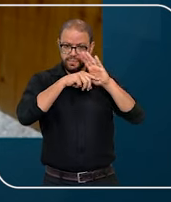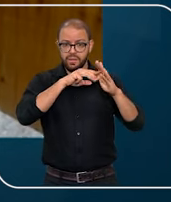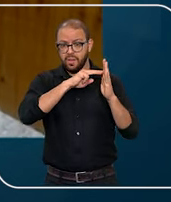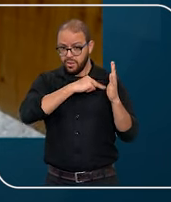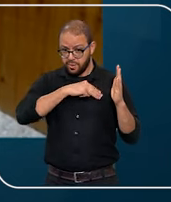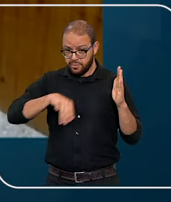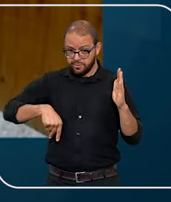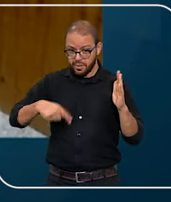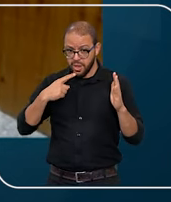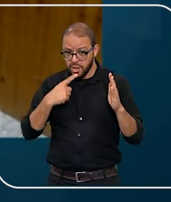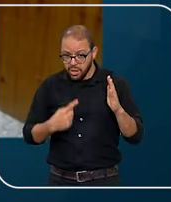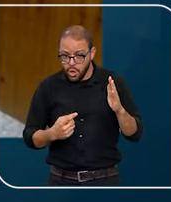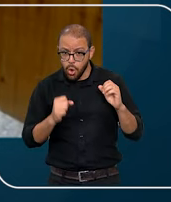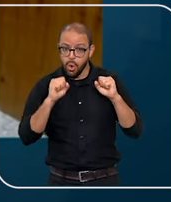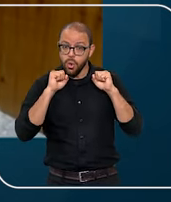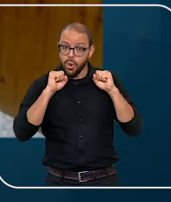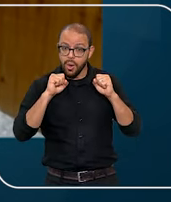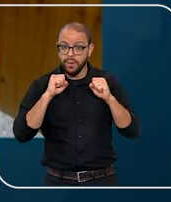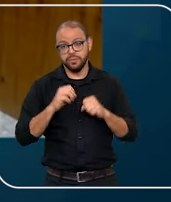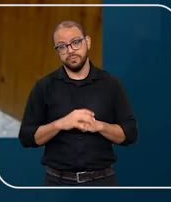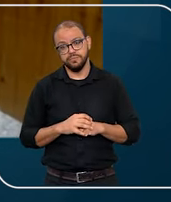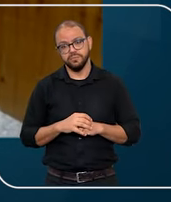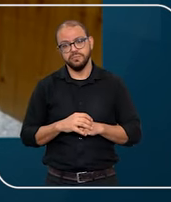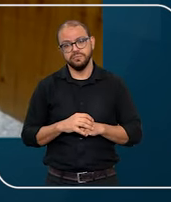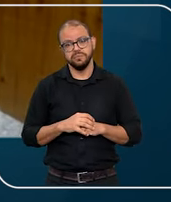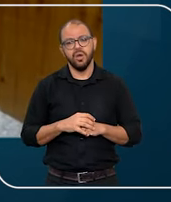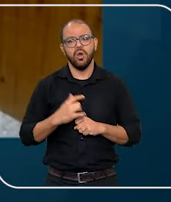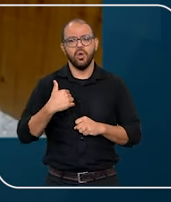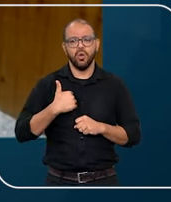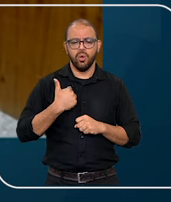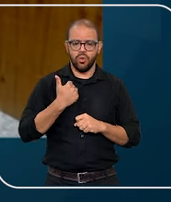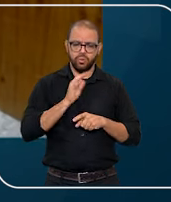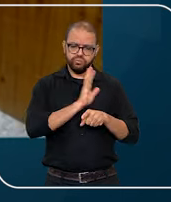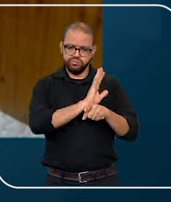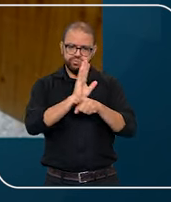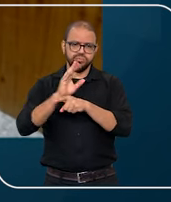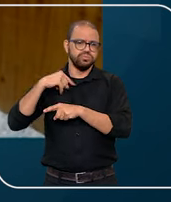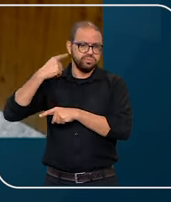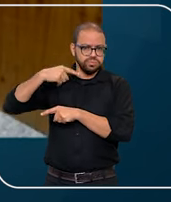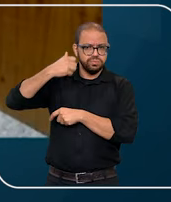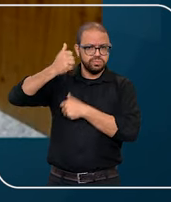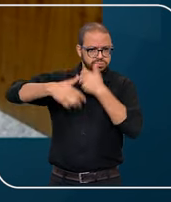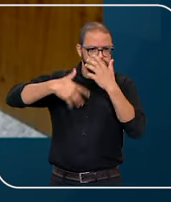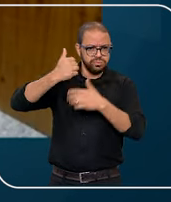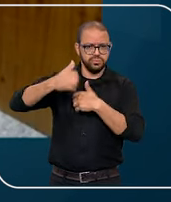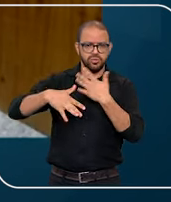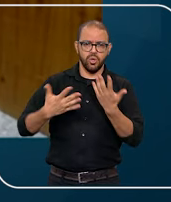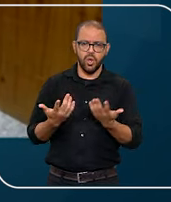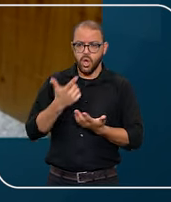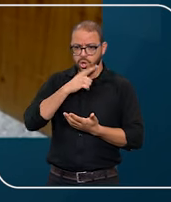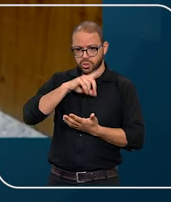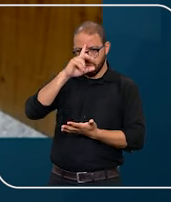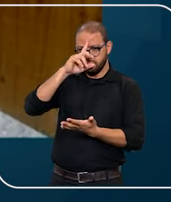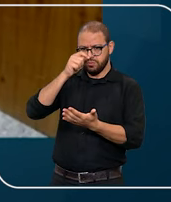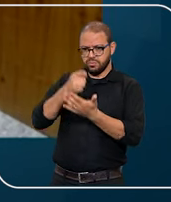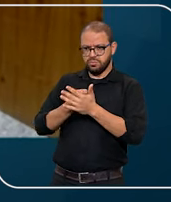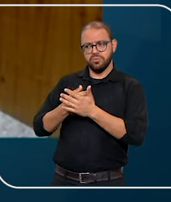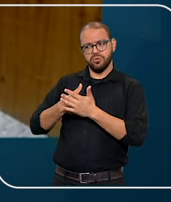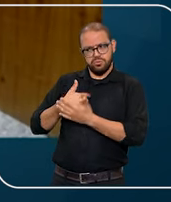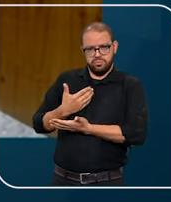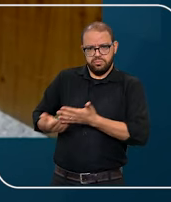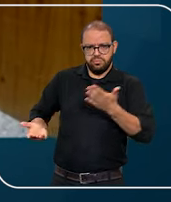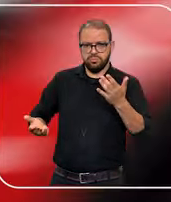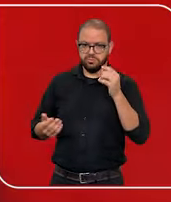a ministra observou que o condutor pôde, na medida do possível, exercer sua defesa, ainda que tenha obtido uma